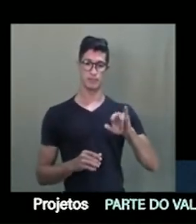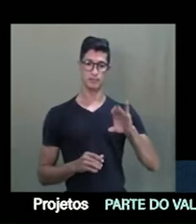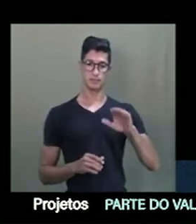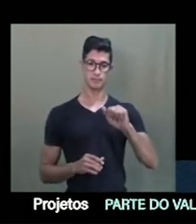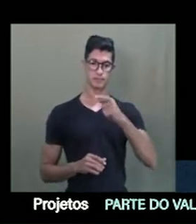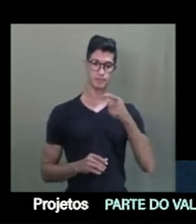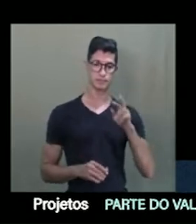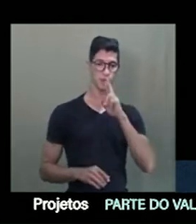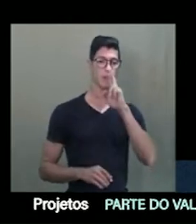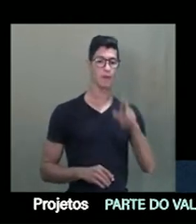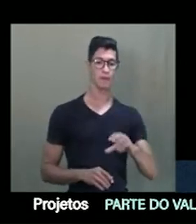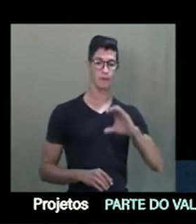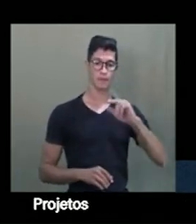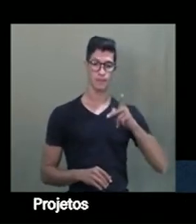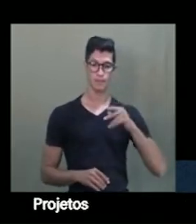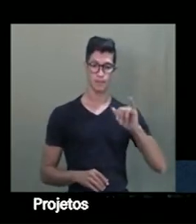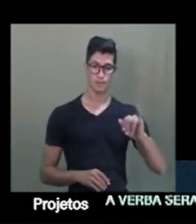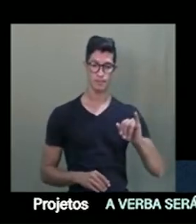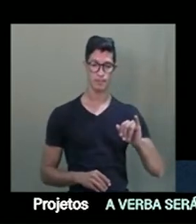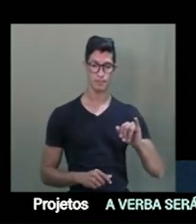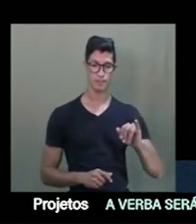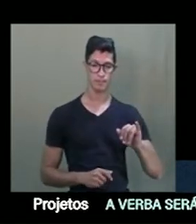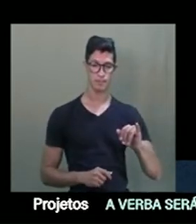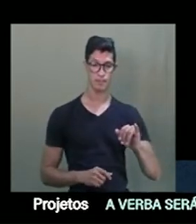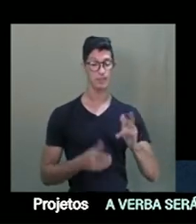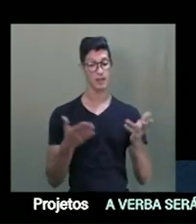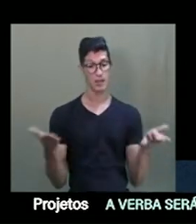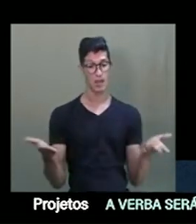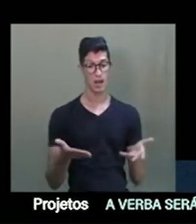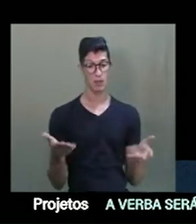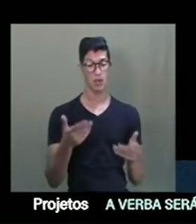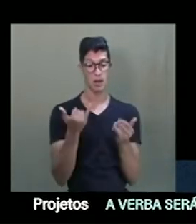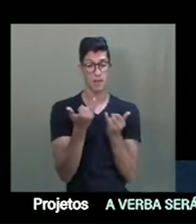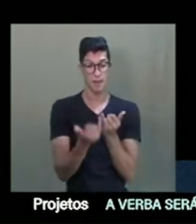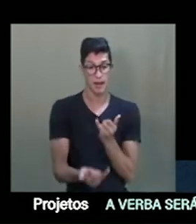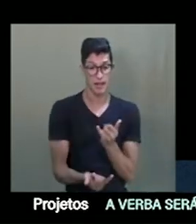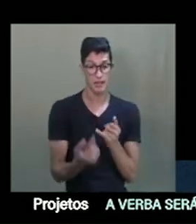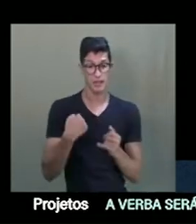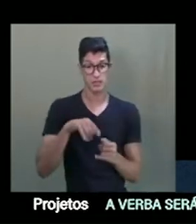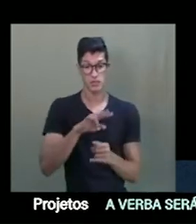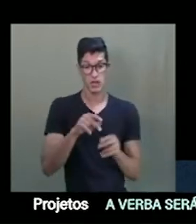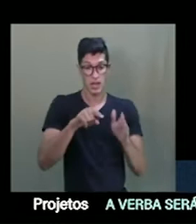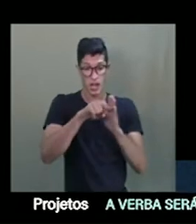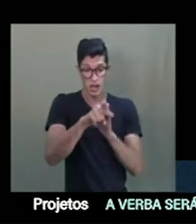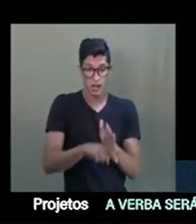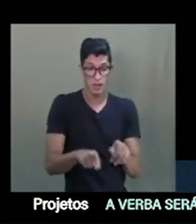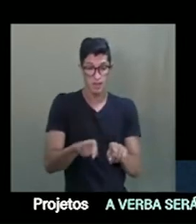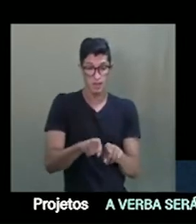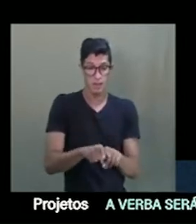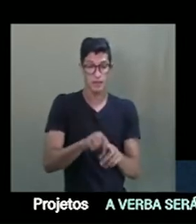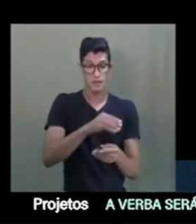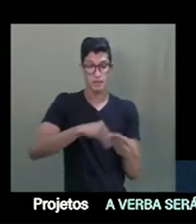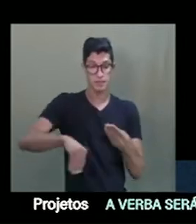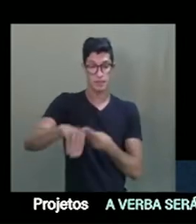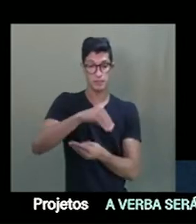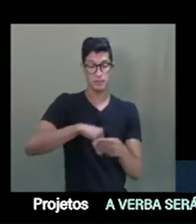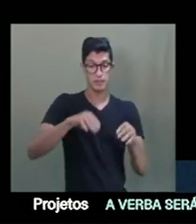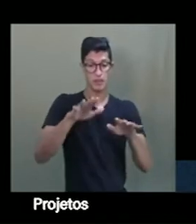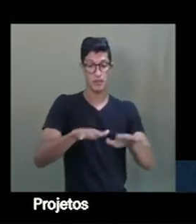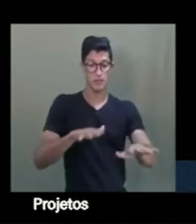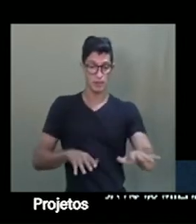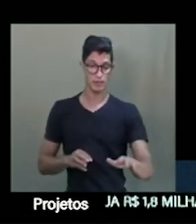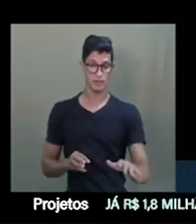da CPI da pandemia e agora parece, e a gente vai investigar também, que está envolvido nesse